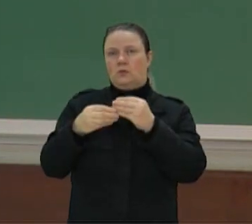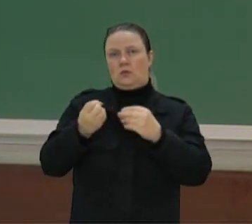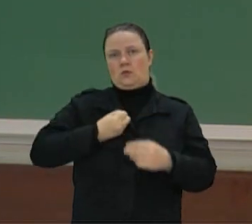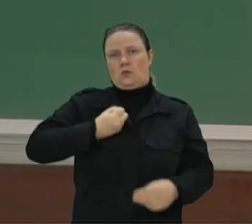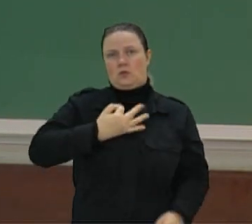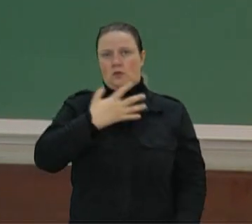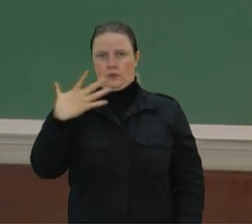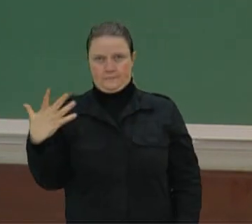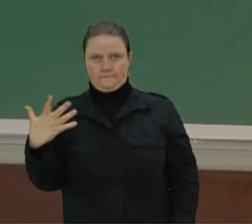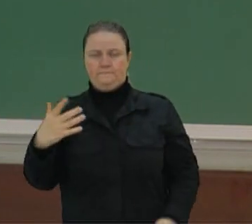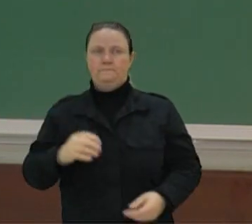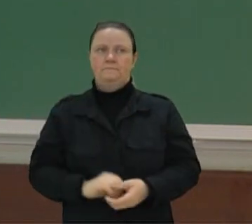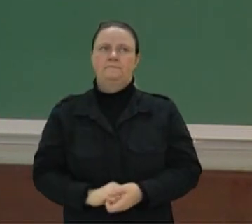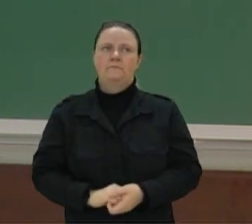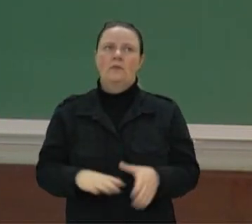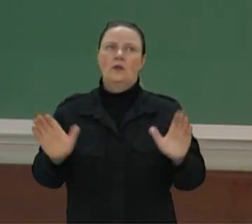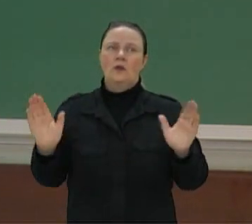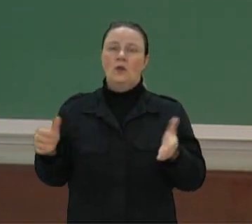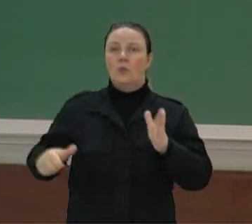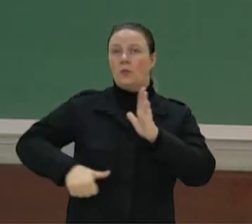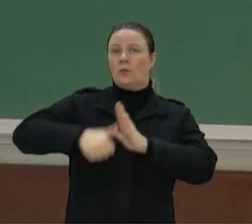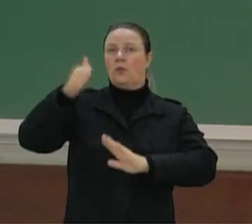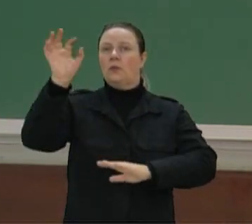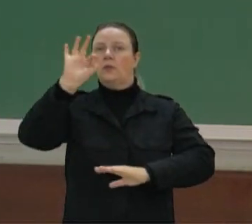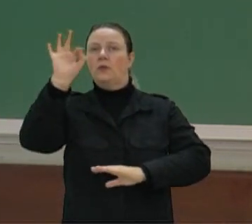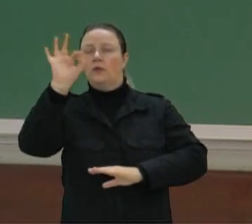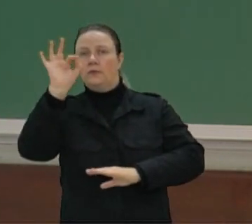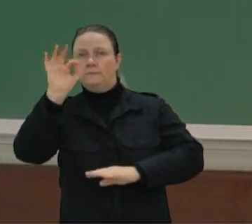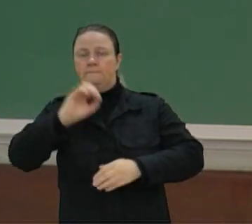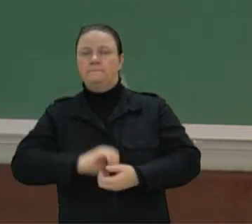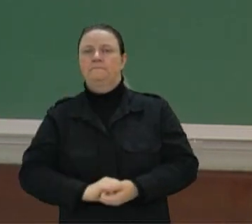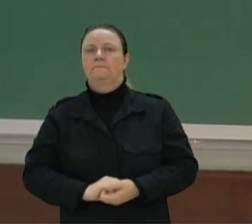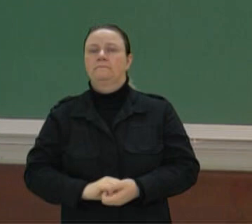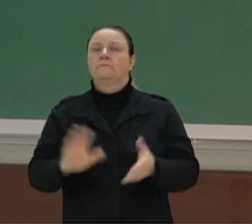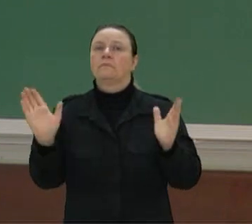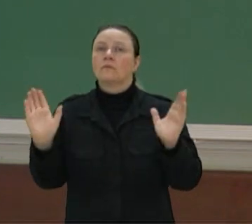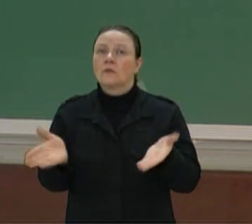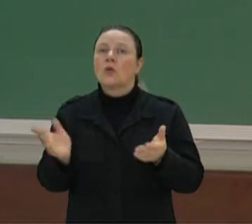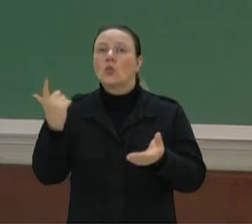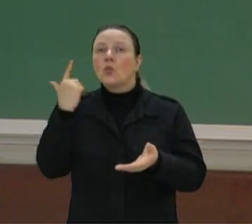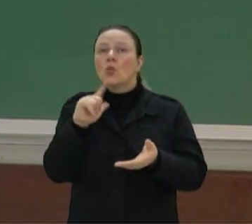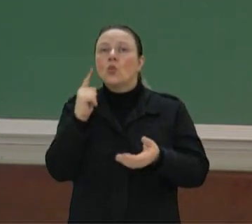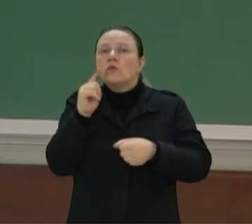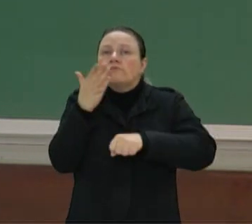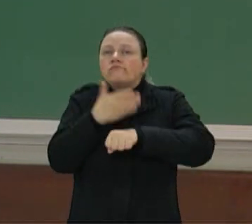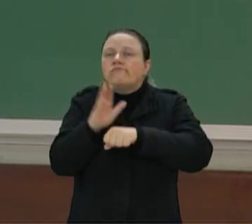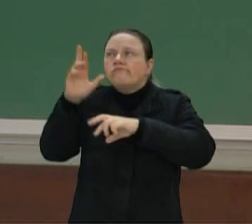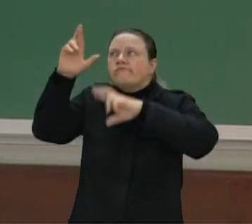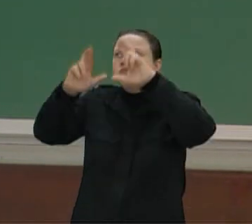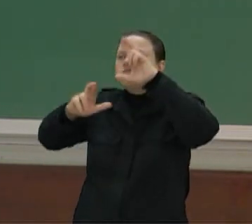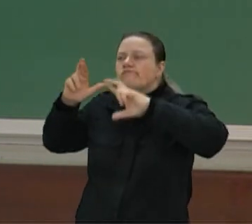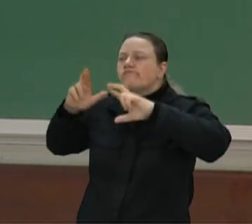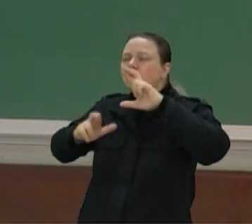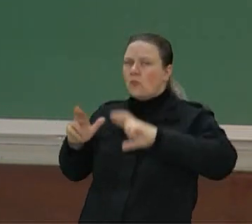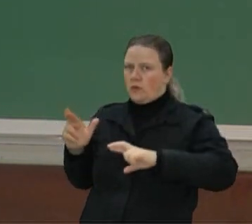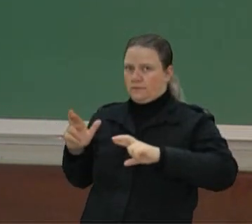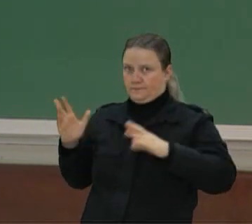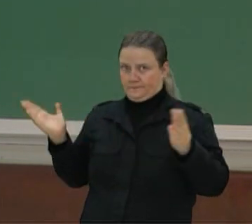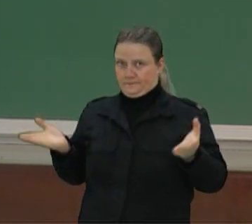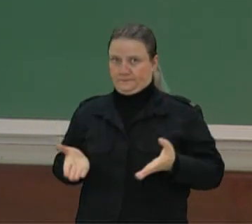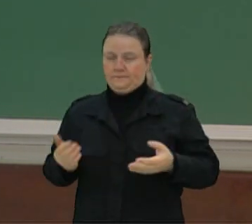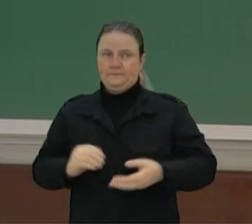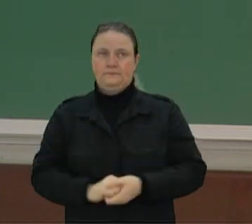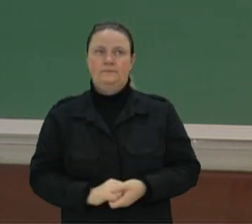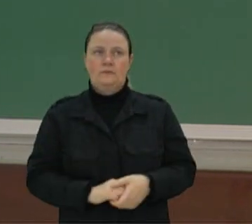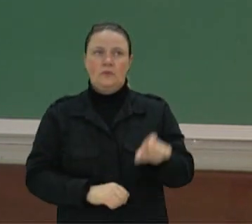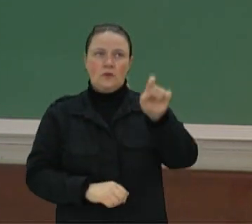função. Então, olha só, função do primeiro grau, função montante. Agora eu consigo fazer análise. Quem é quem? Então, vamos lá.